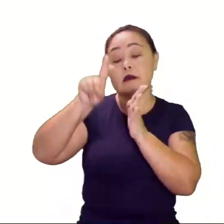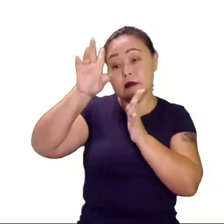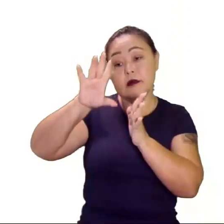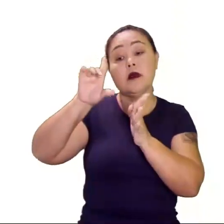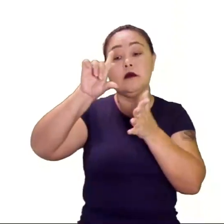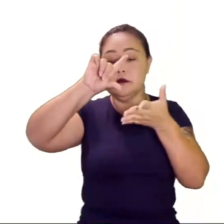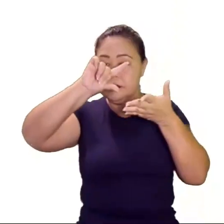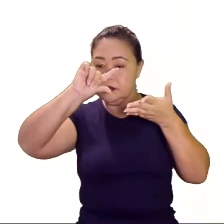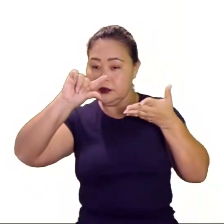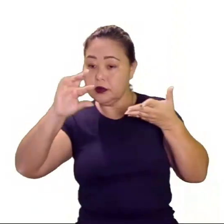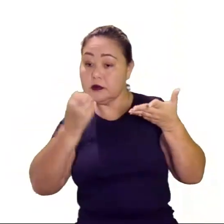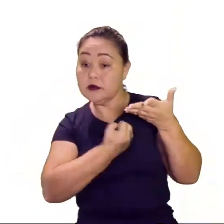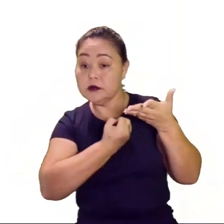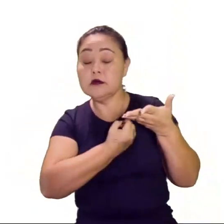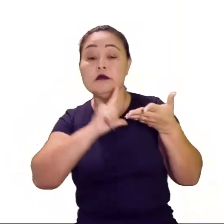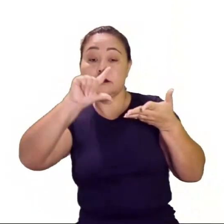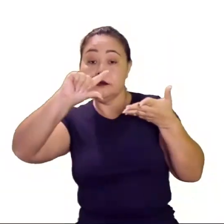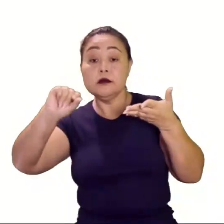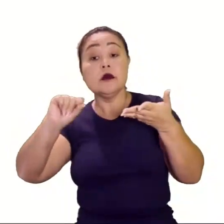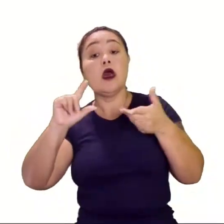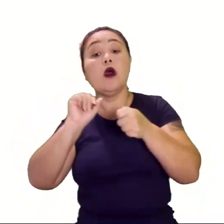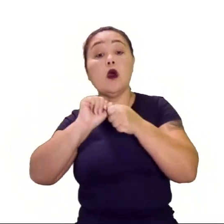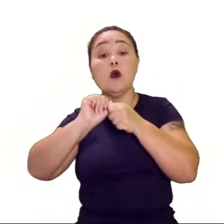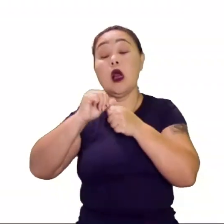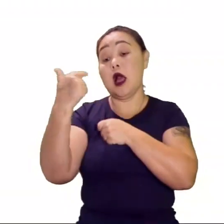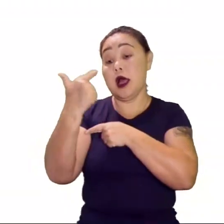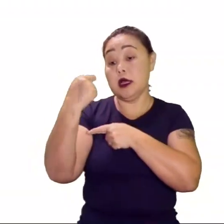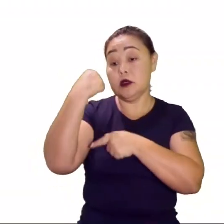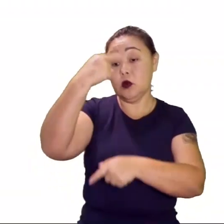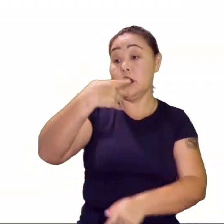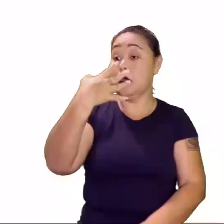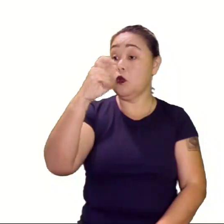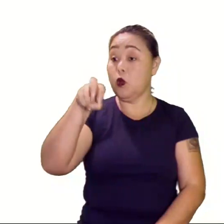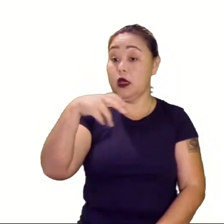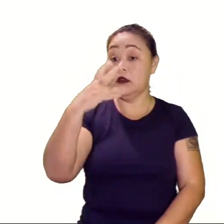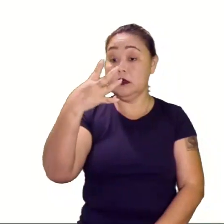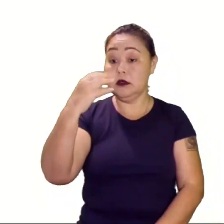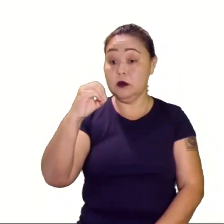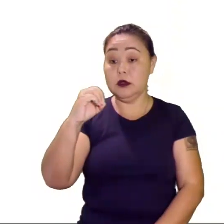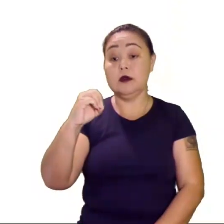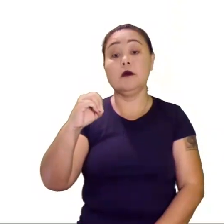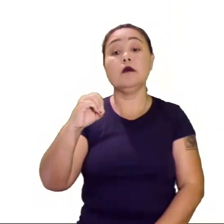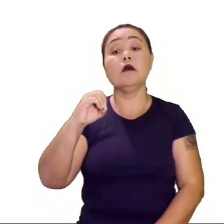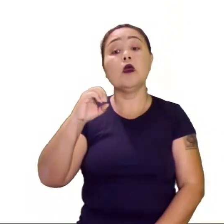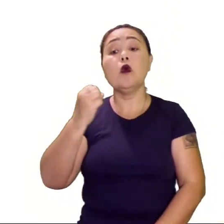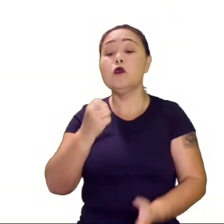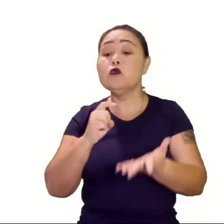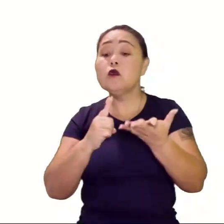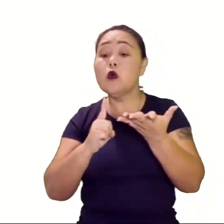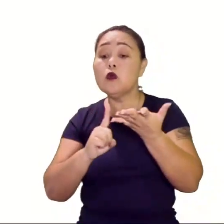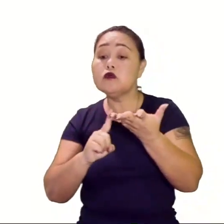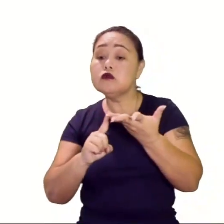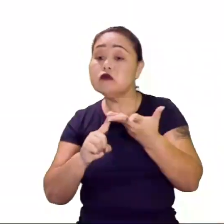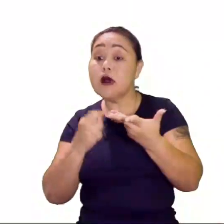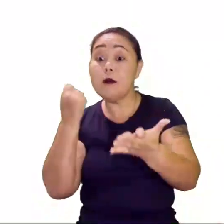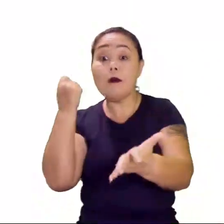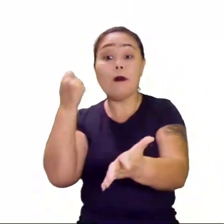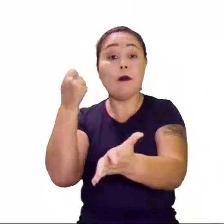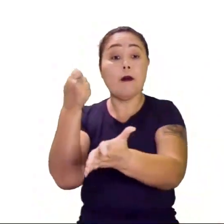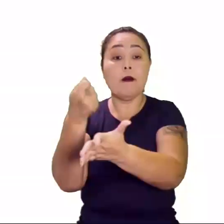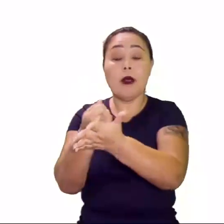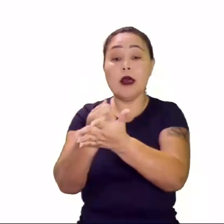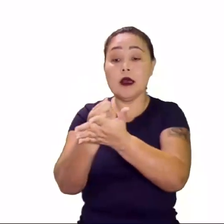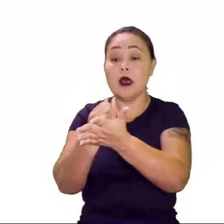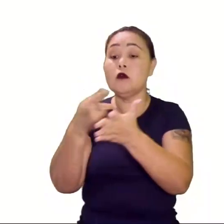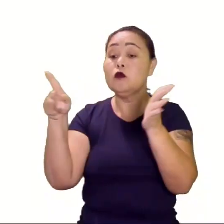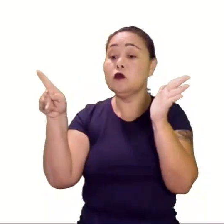decrescente. O valor da segunda hora é R$4,50. Quanto gastará o proprietário de um